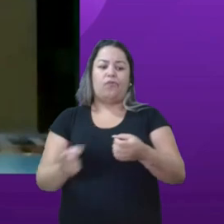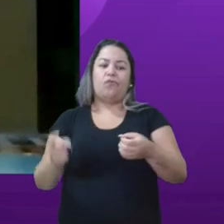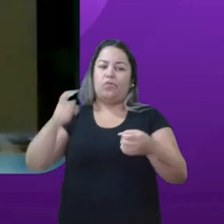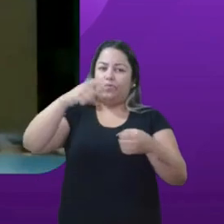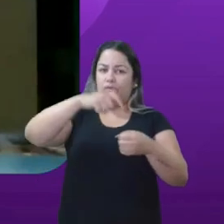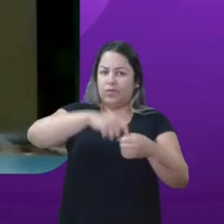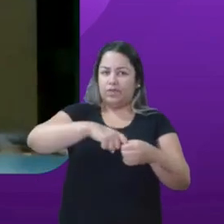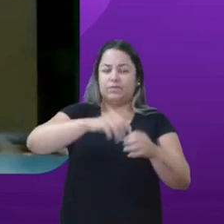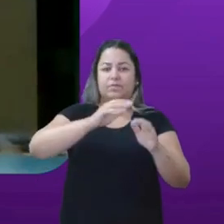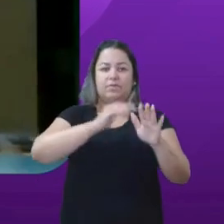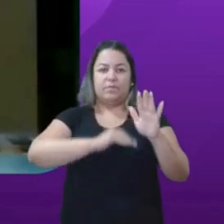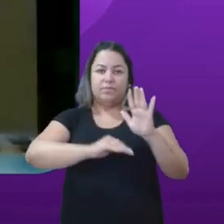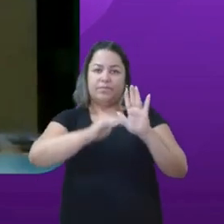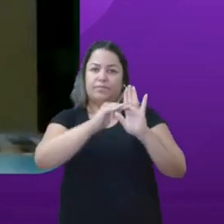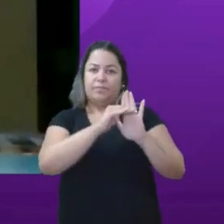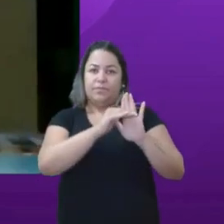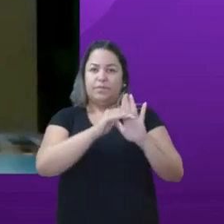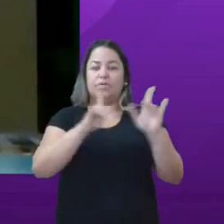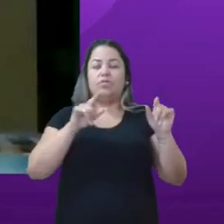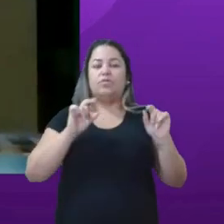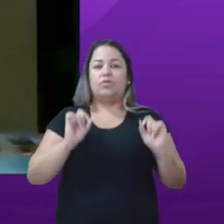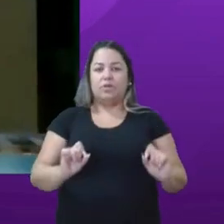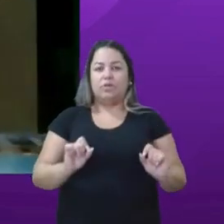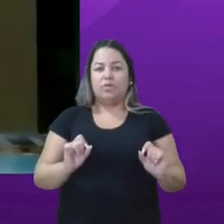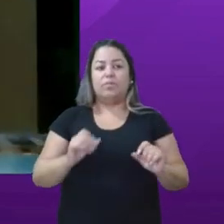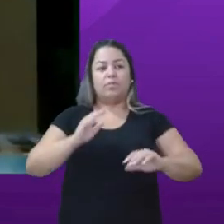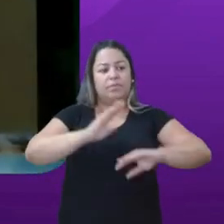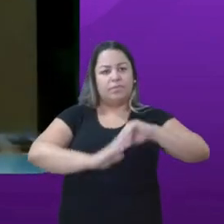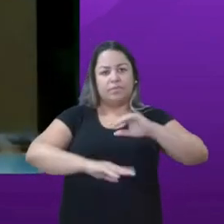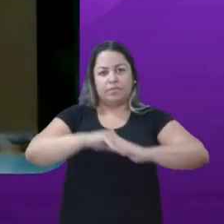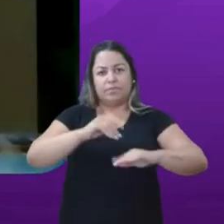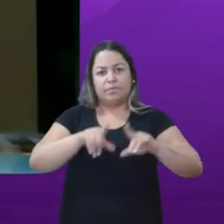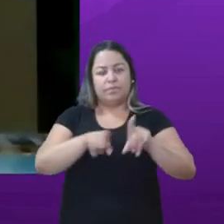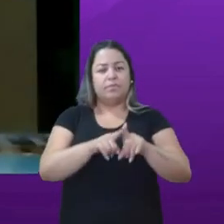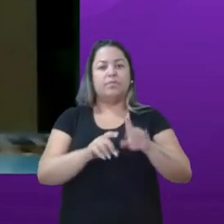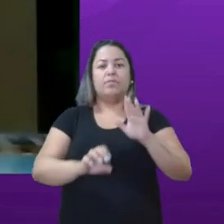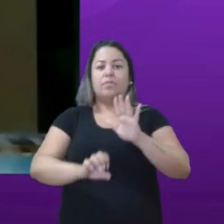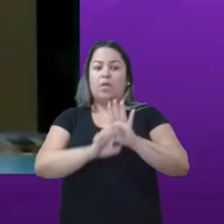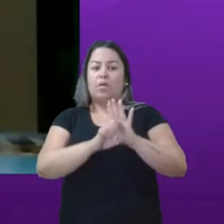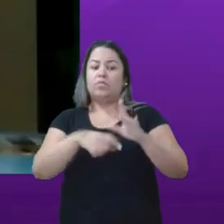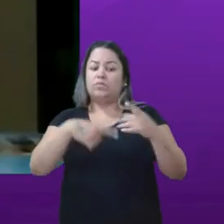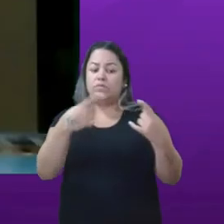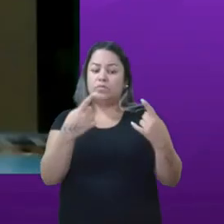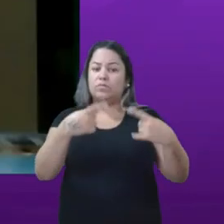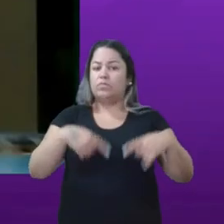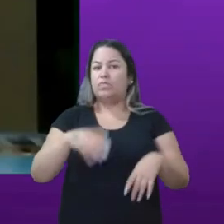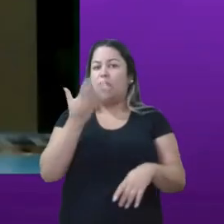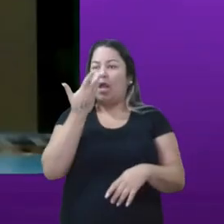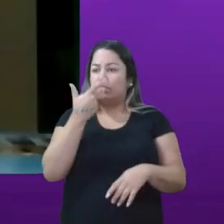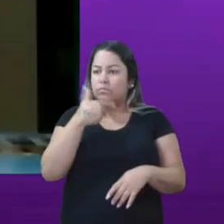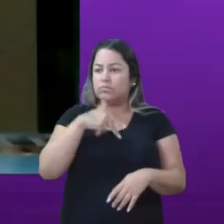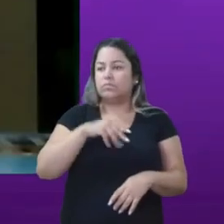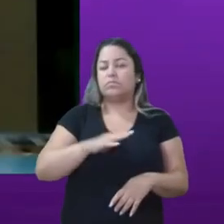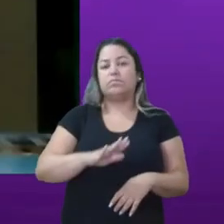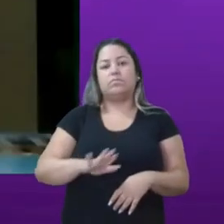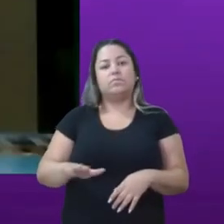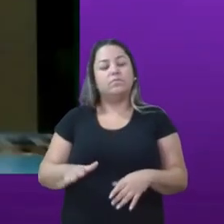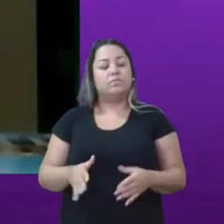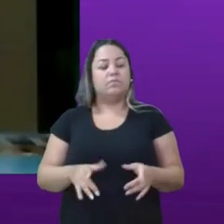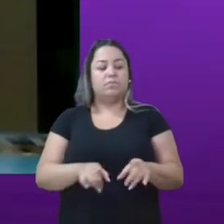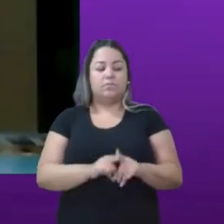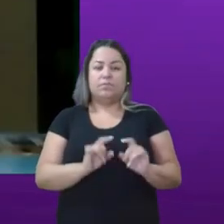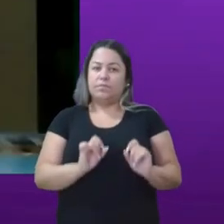essa agenda, né, de pôr em prática o Estatuto da Criança e Adolescente, de efetivar os seus